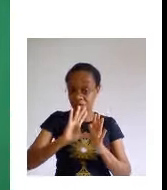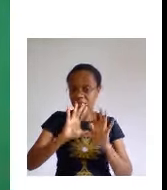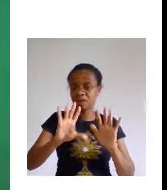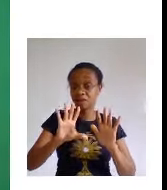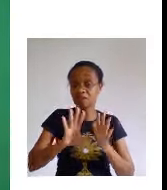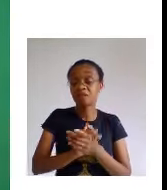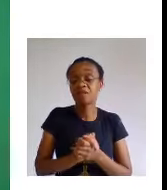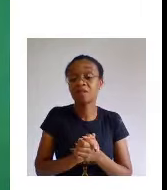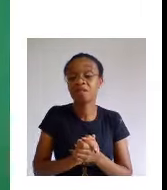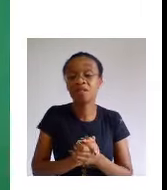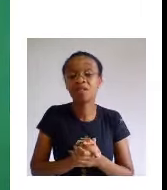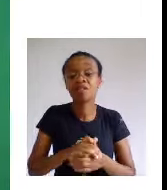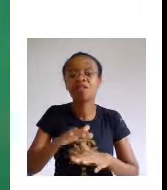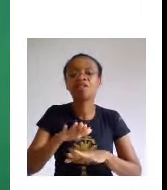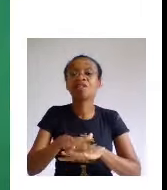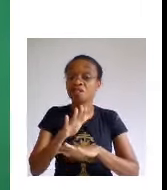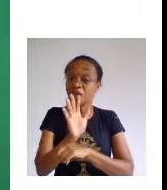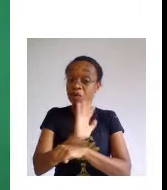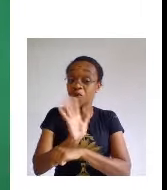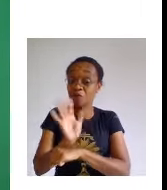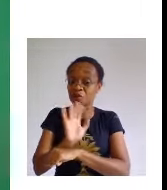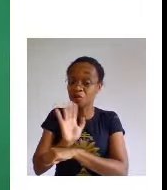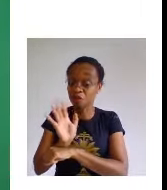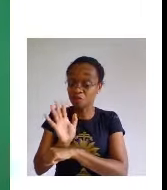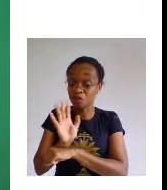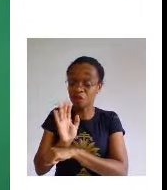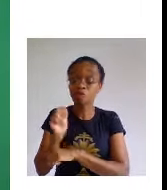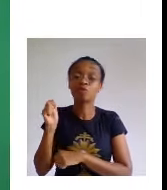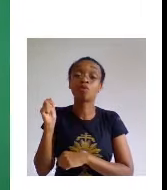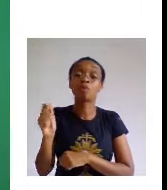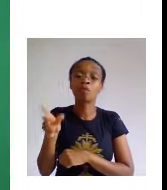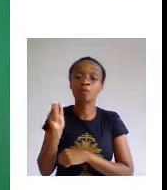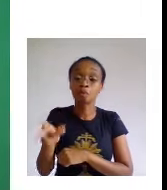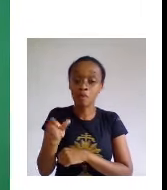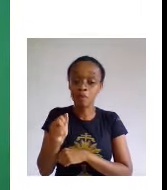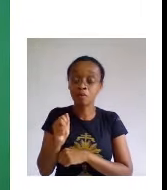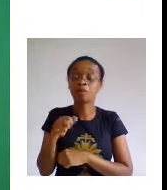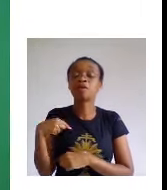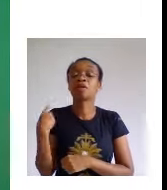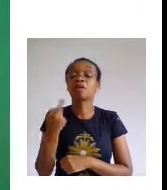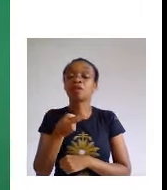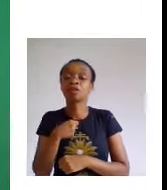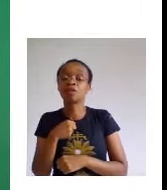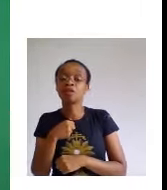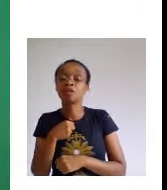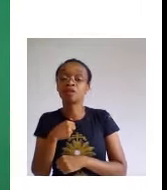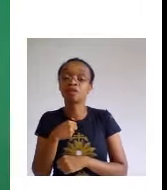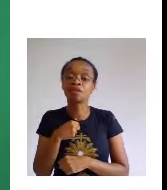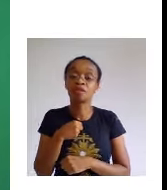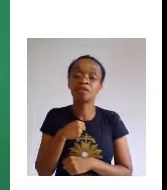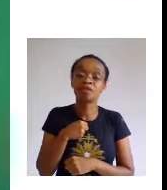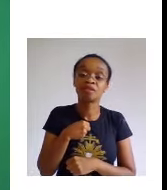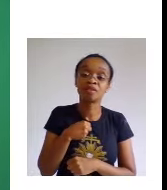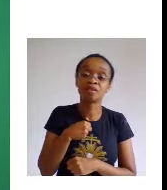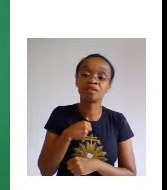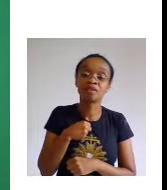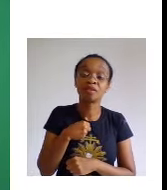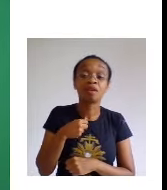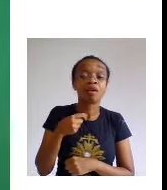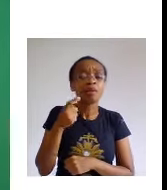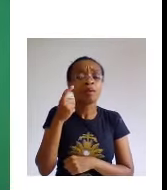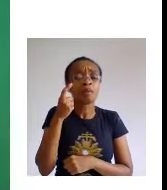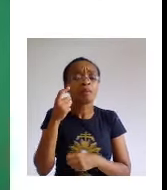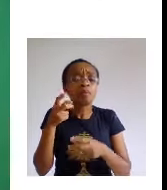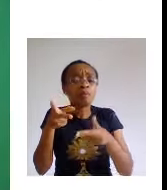mais nada, eu queria chamar aí um vídeo do Papa Francisco, tá? Para que a gente possa estar vendo